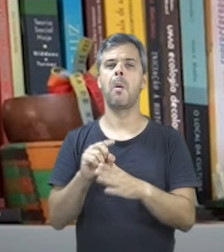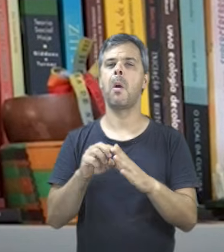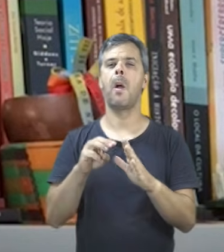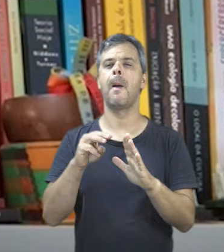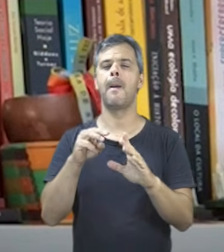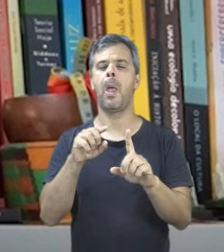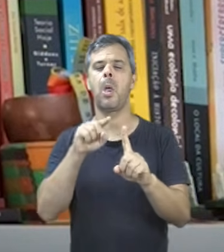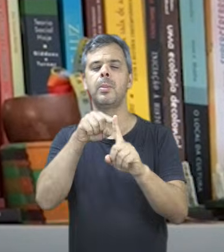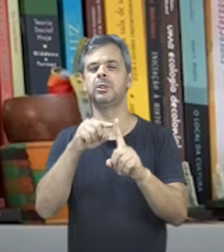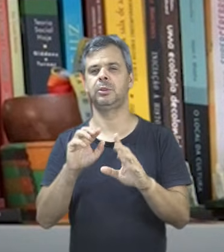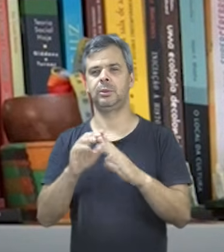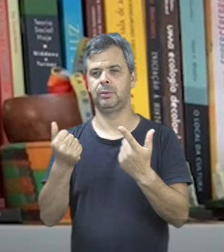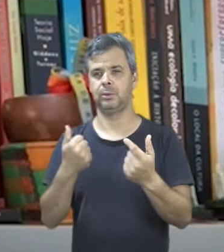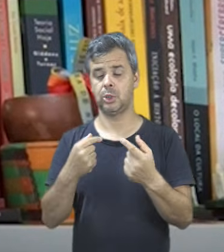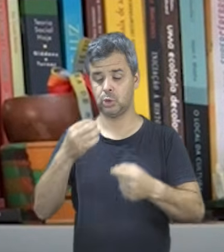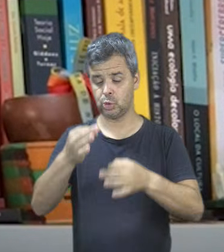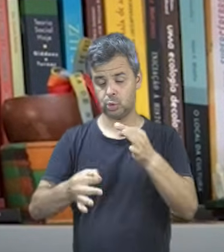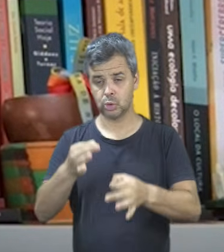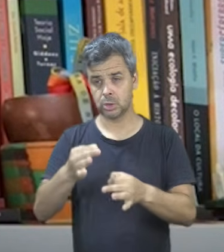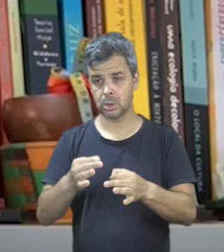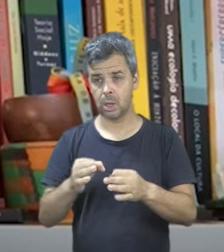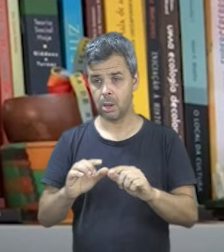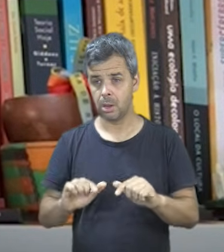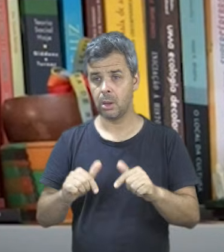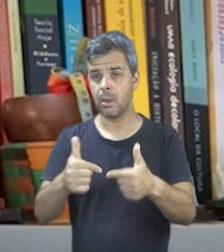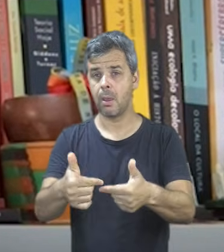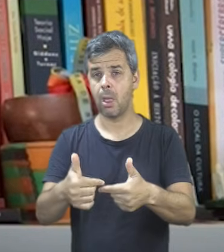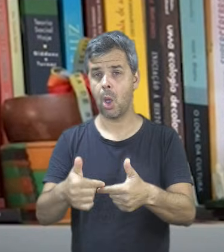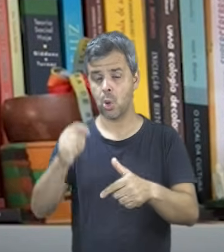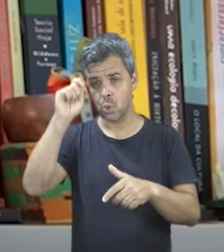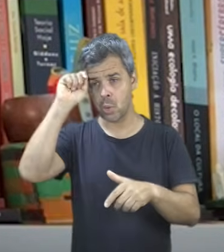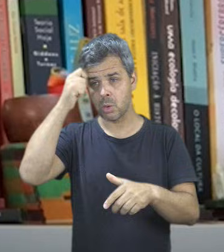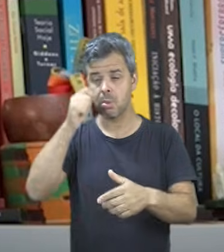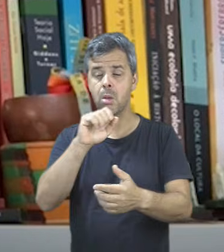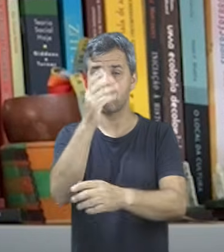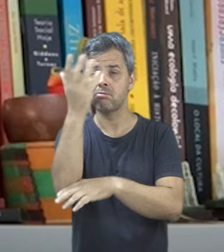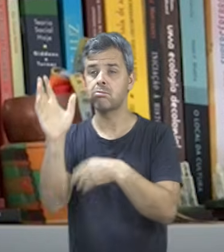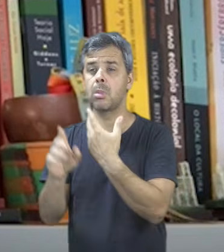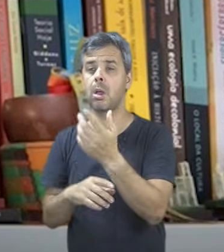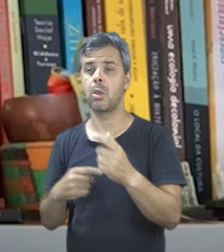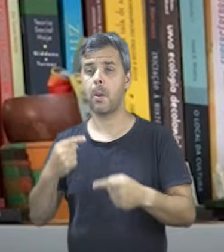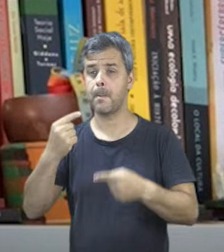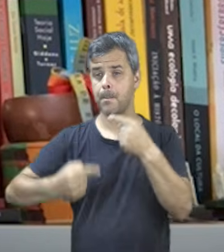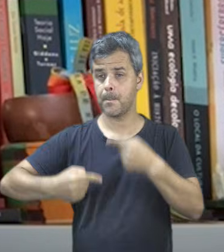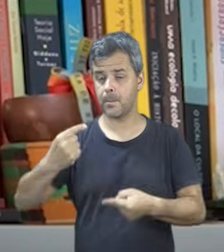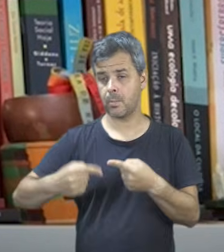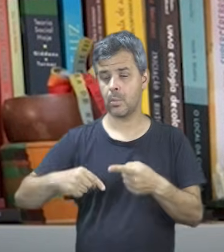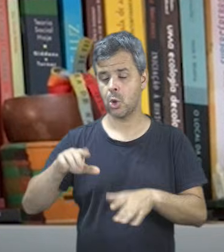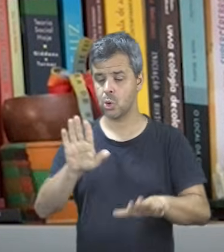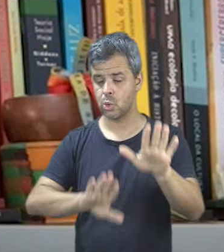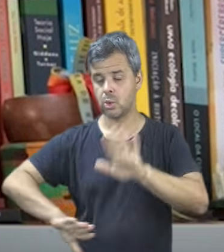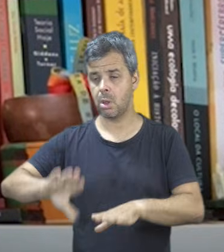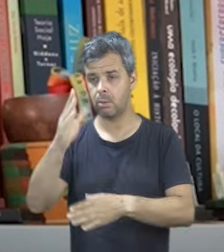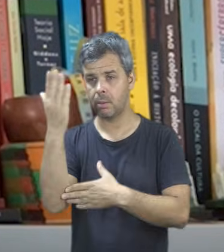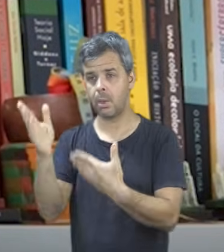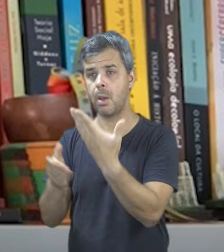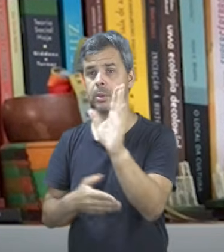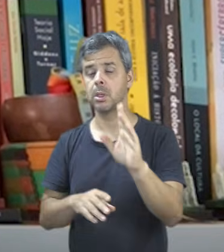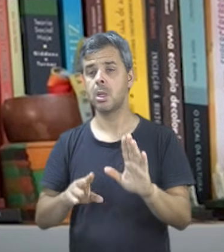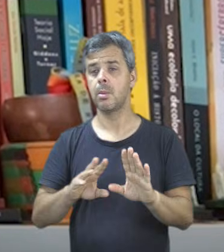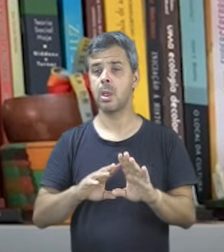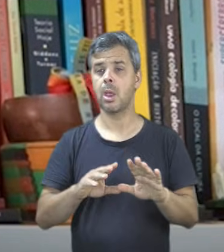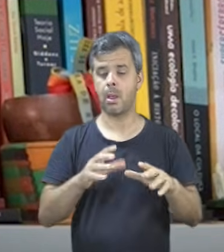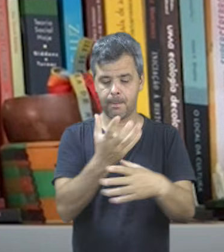ambientais. Justiça climática significa enfrentar o racismo ambiental, reconhecer que as populações que preservam a floresta e os